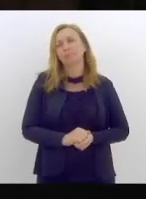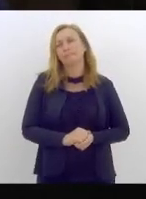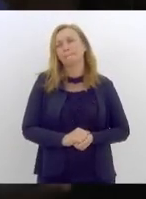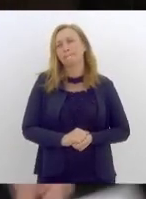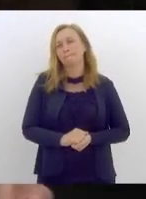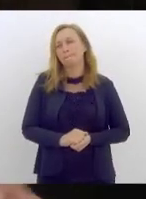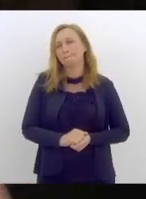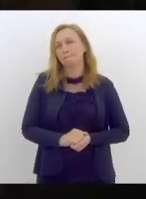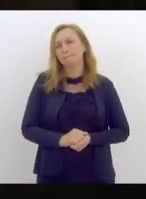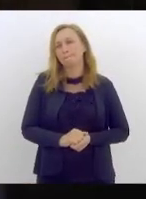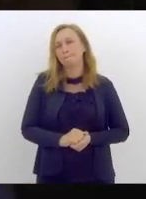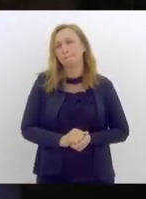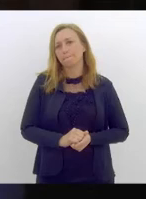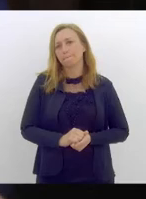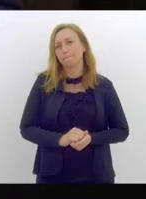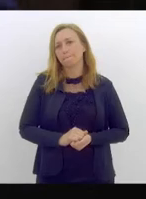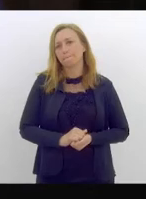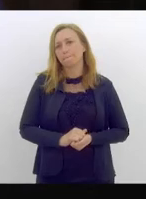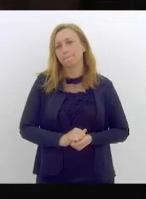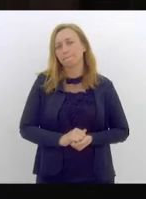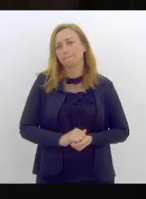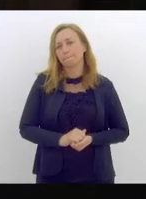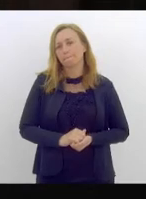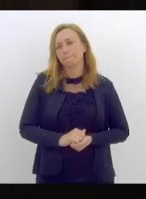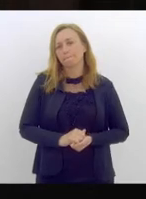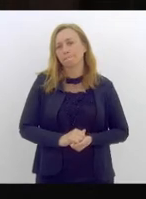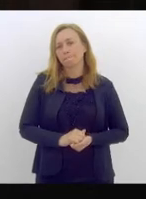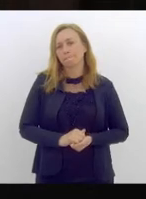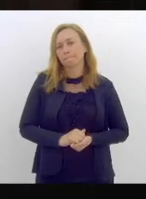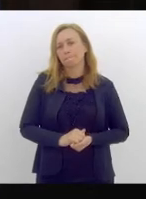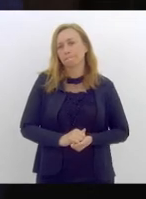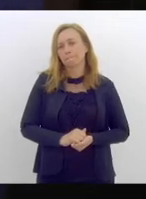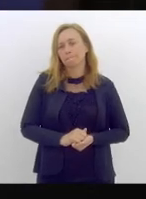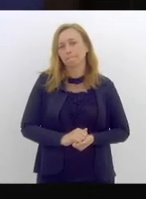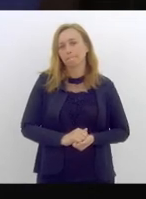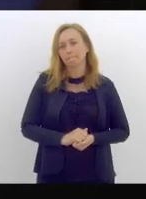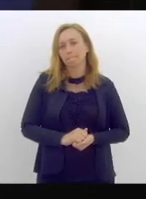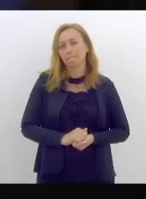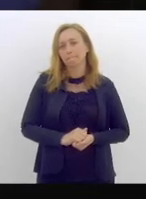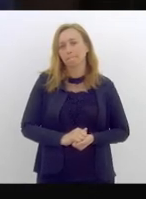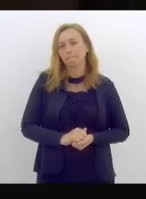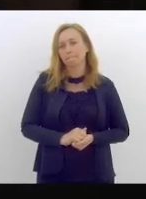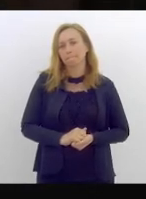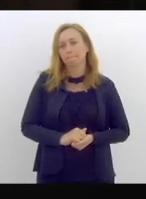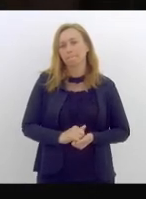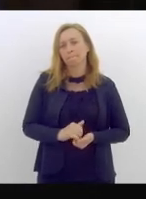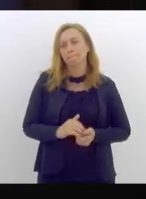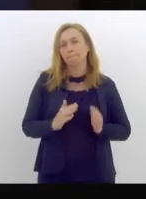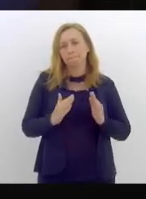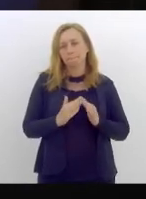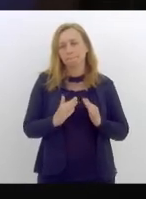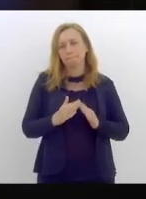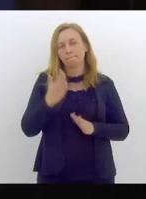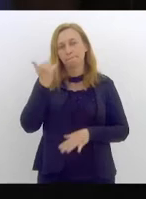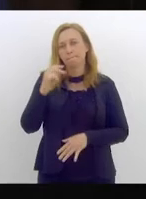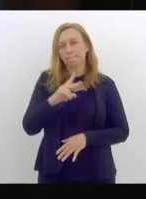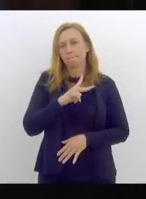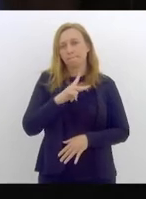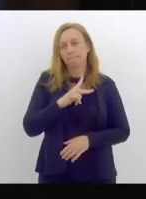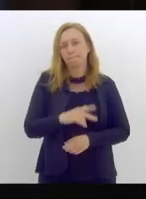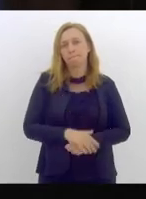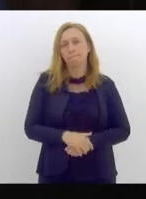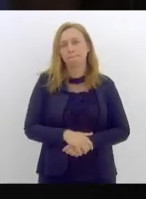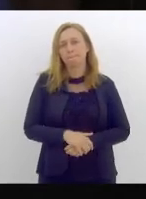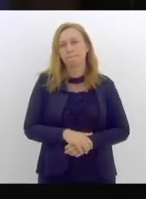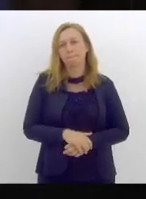eu acho que caberia esta casa eu sei que o próprio